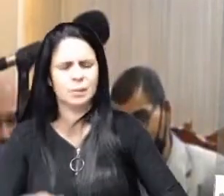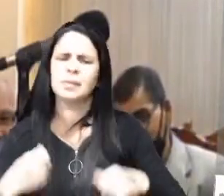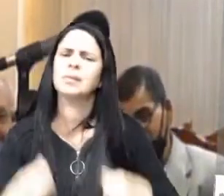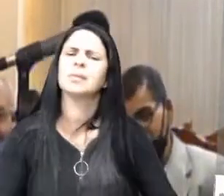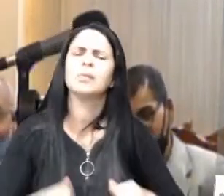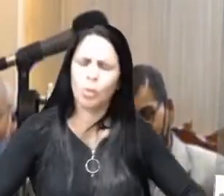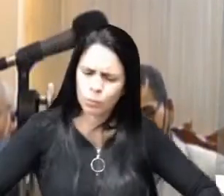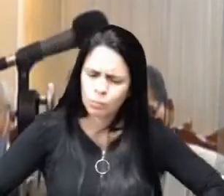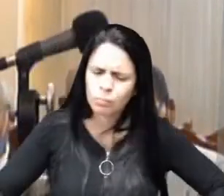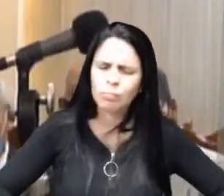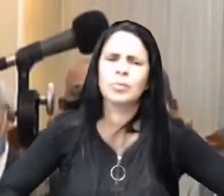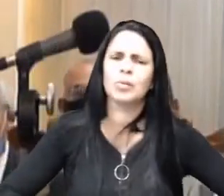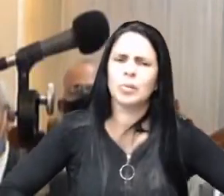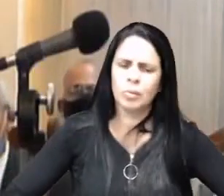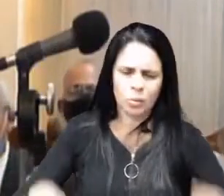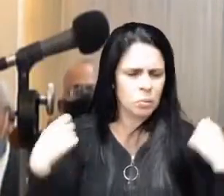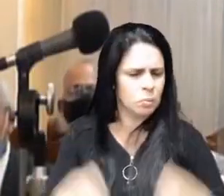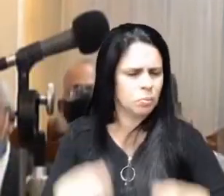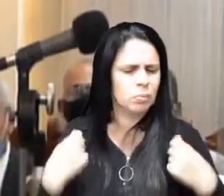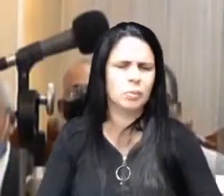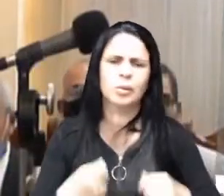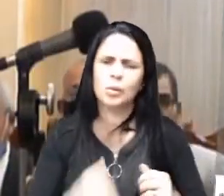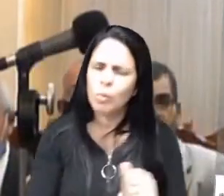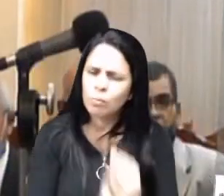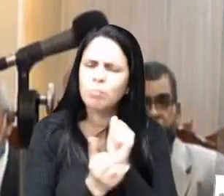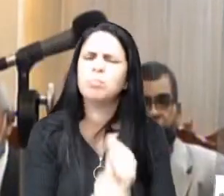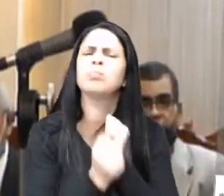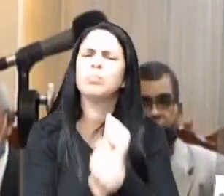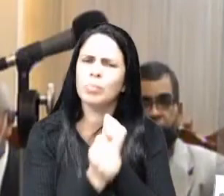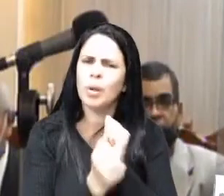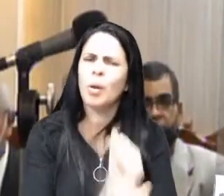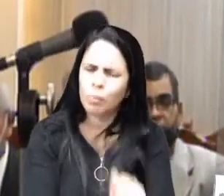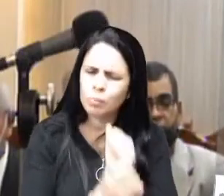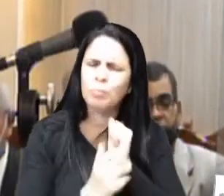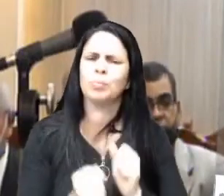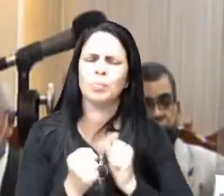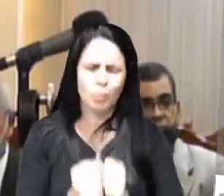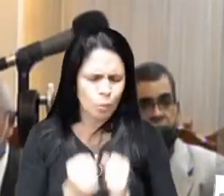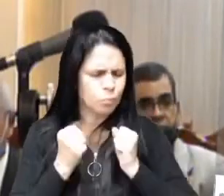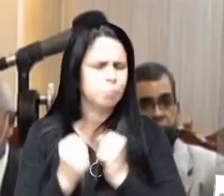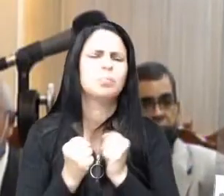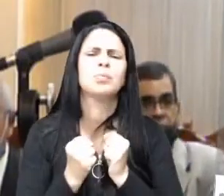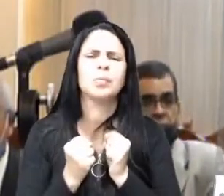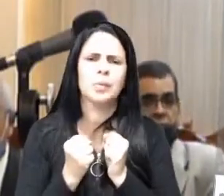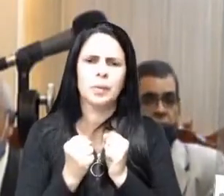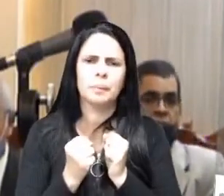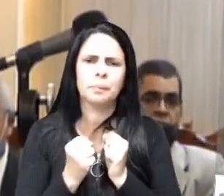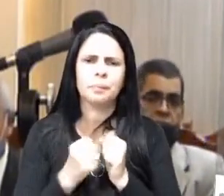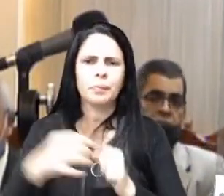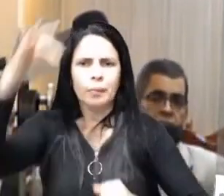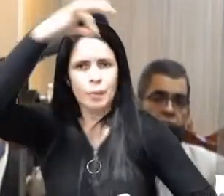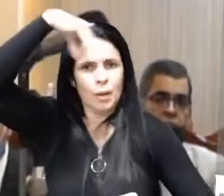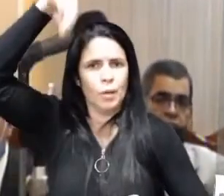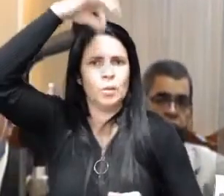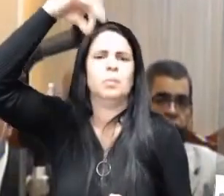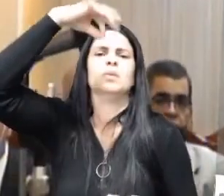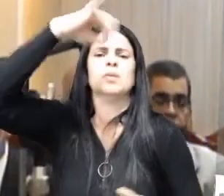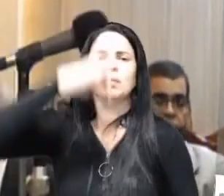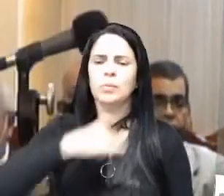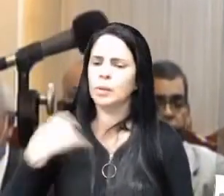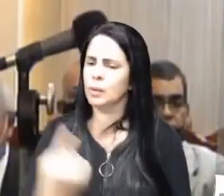aguente. É São Tiago, é a palavra que está falando aqui para nós, irmãos. É o Espírito Santo pela boca de